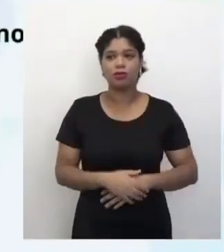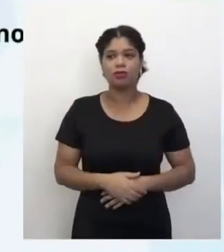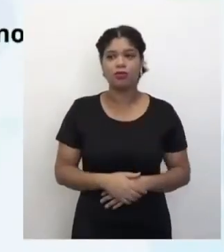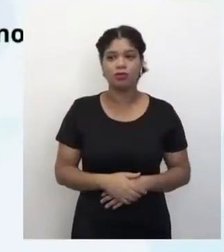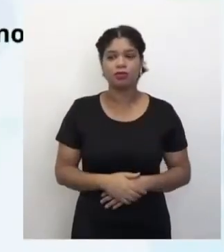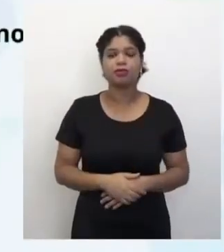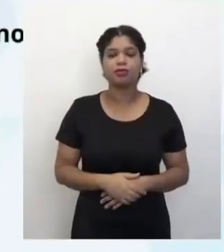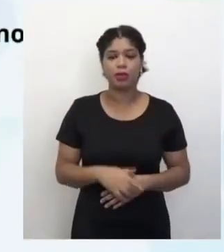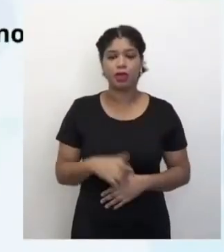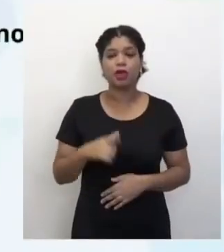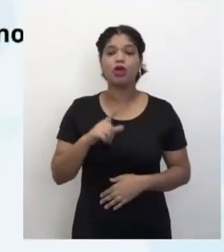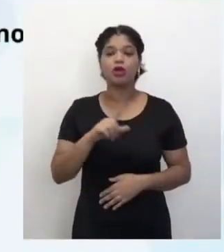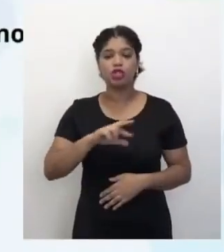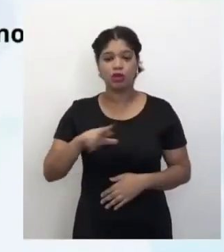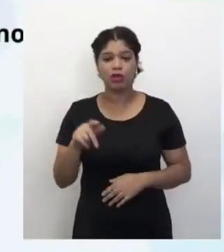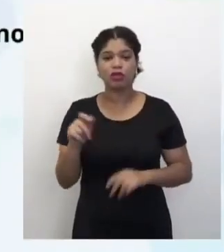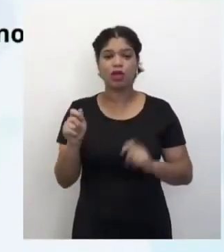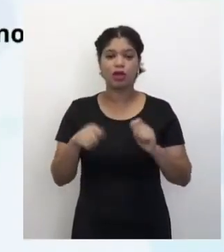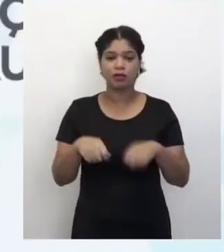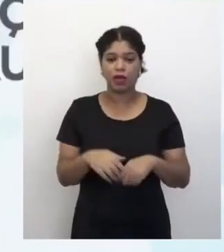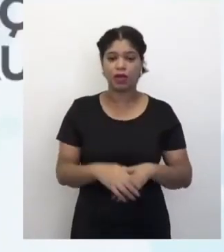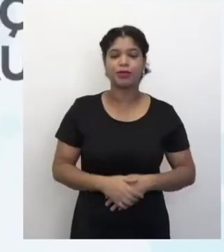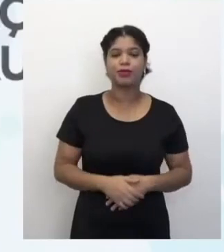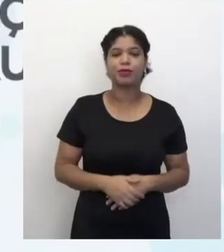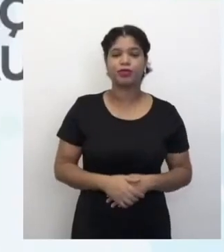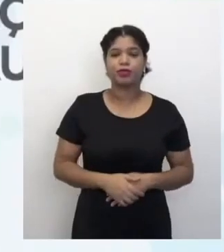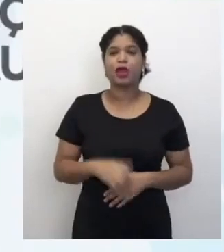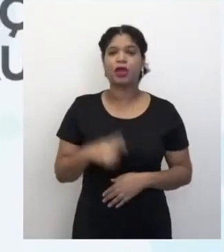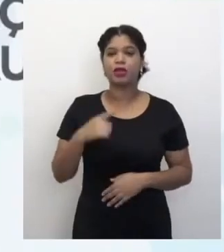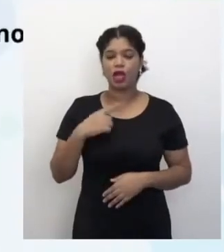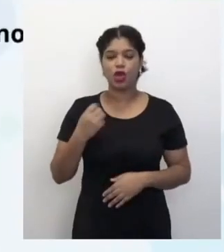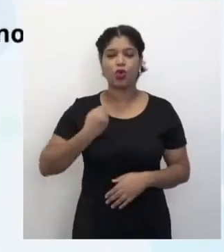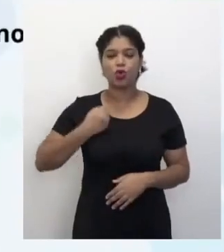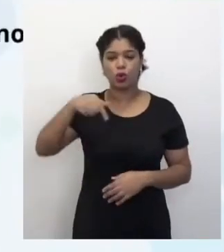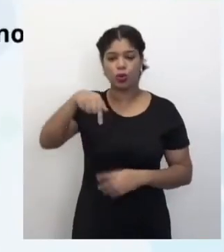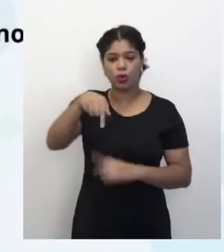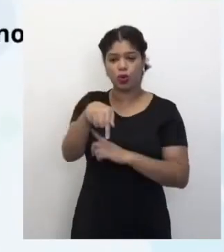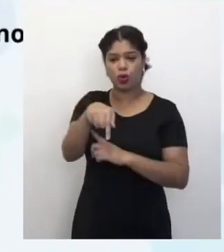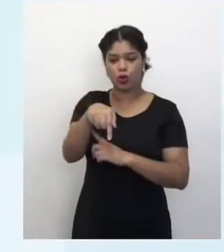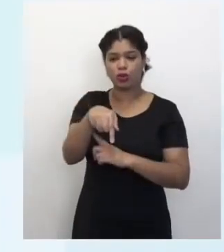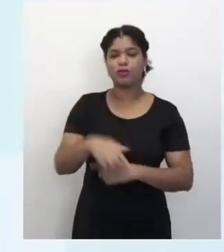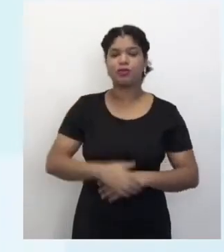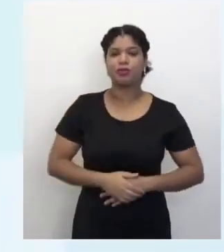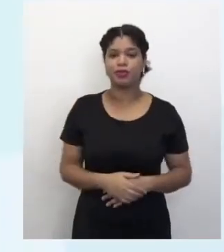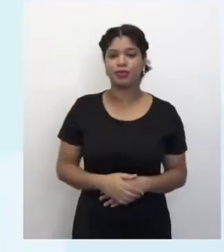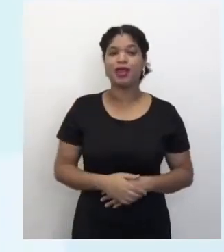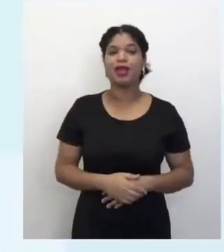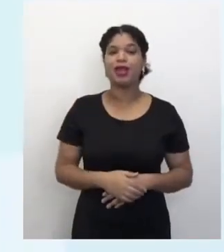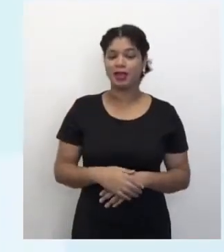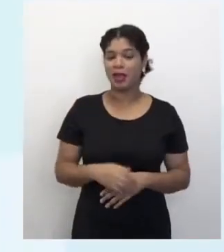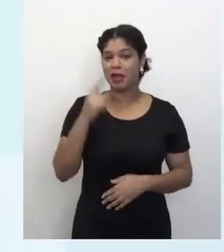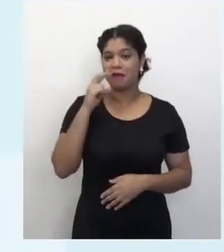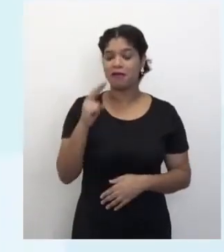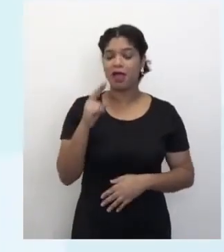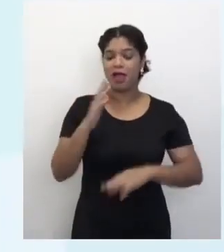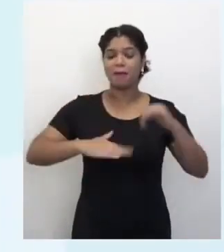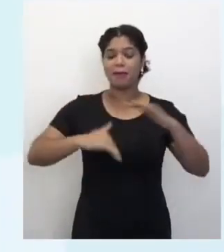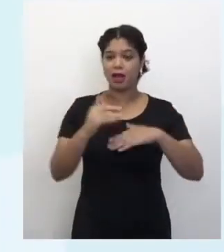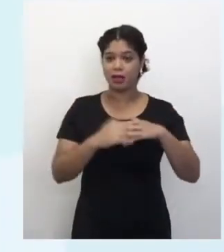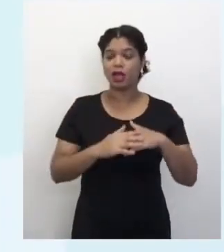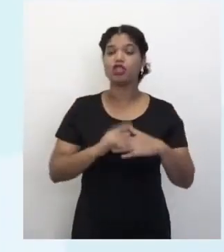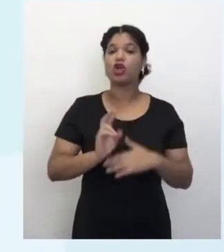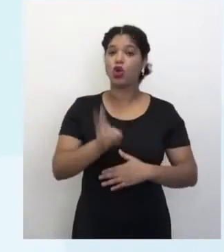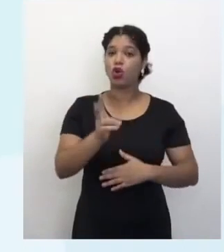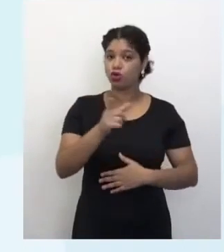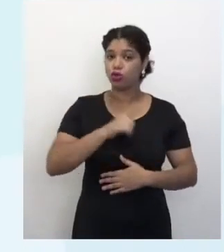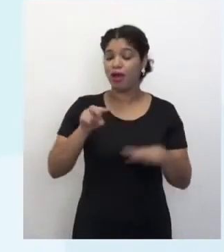vocês o conjunto Q, lembrando é o conjunto dos números racionais, opa... E a gente vai para essa habilidade, que é a mesma que a gente está